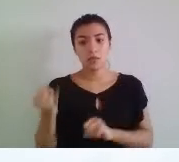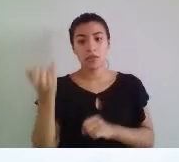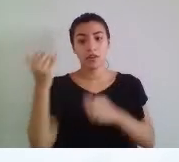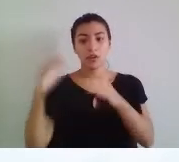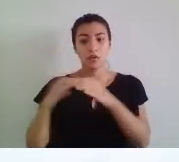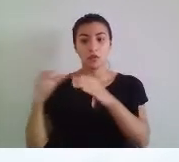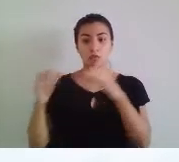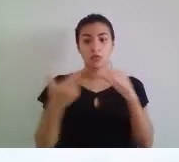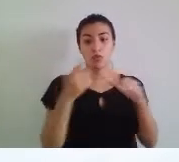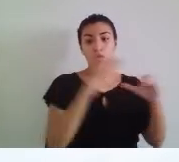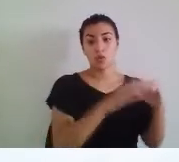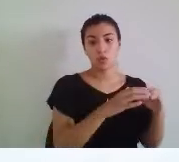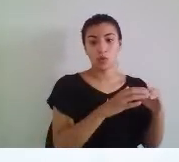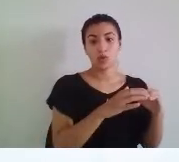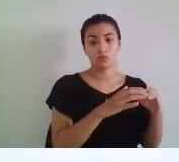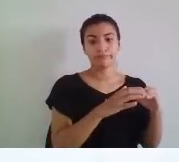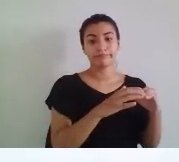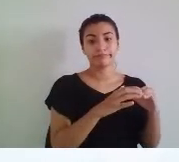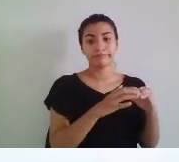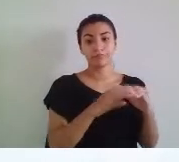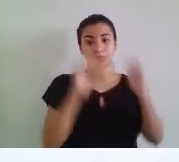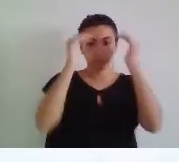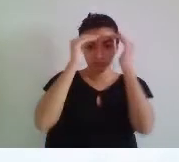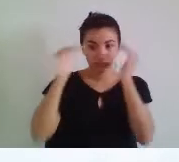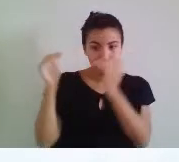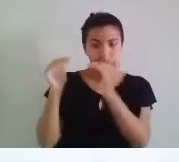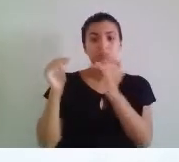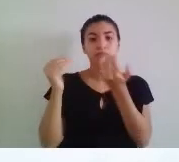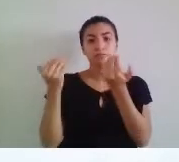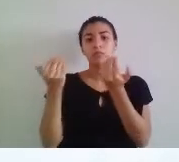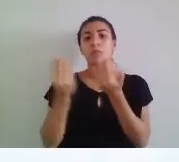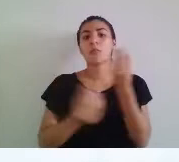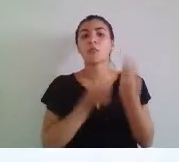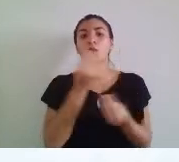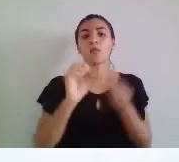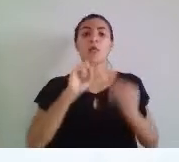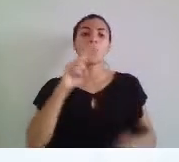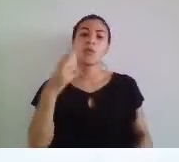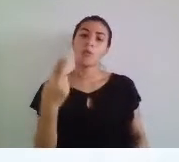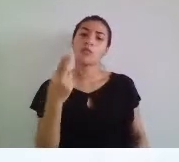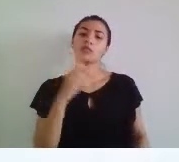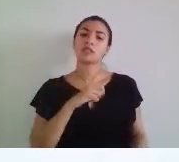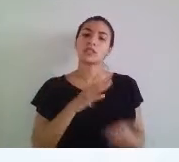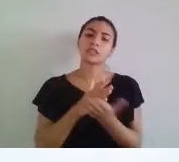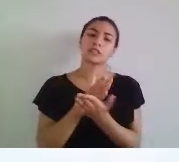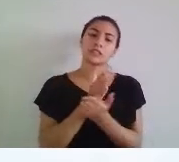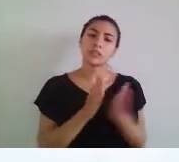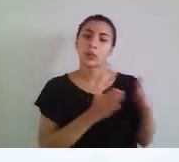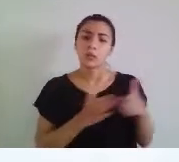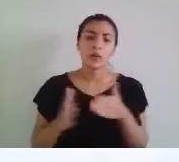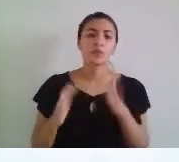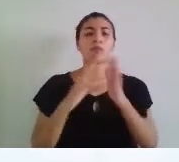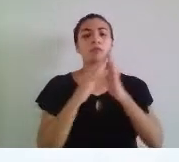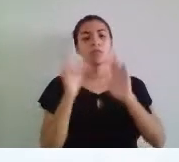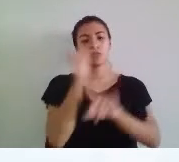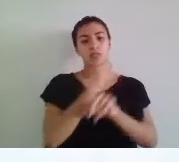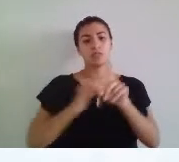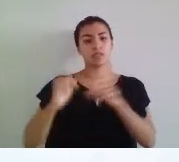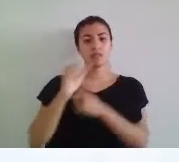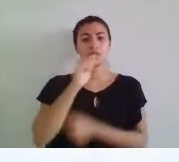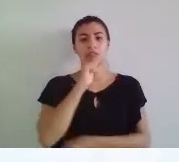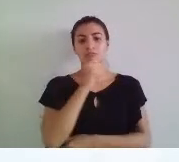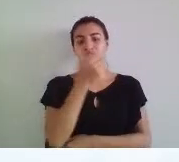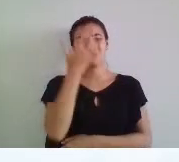outro, de submissão, de subordinação de um grupo por outro? Ou será que a gente tem um caminho de algum modelo social que a gente ainda nem sabe o